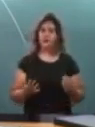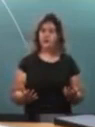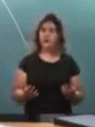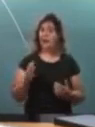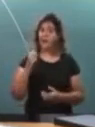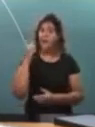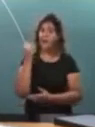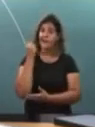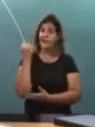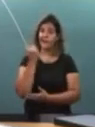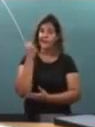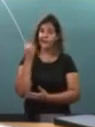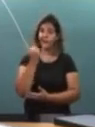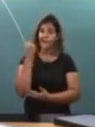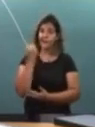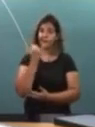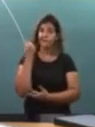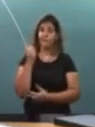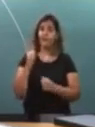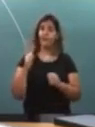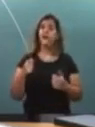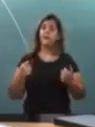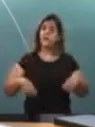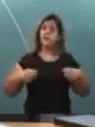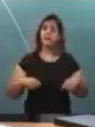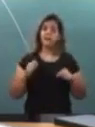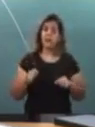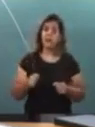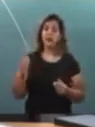isso é muito grave. Cabe até um processo de impeachment.